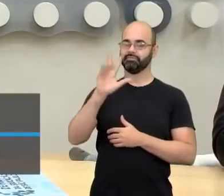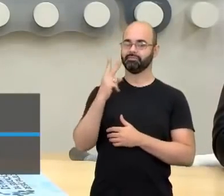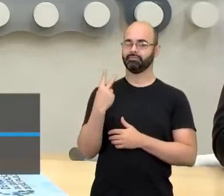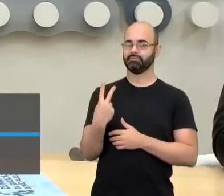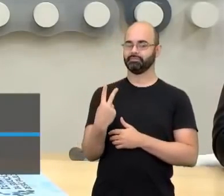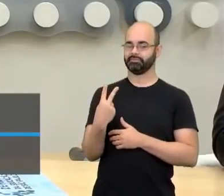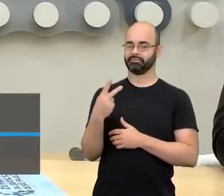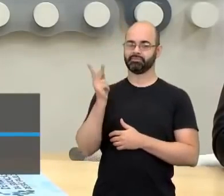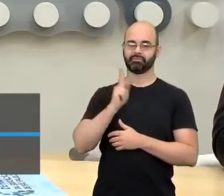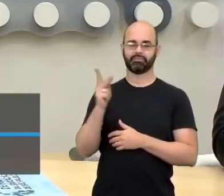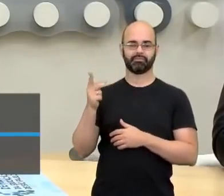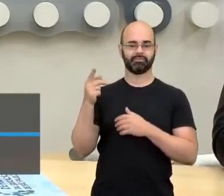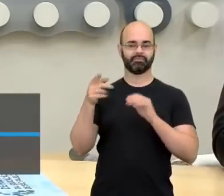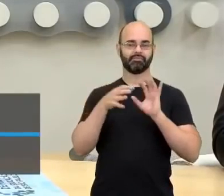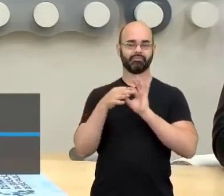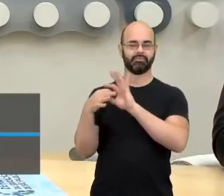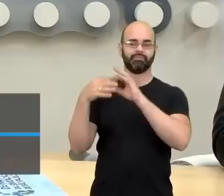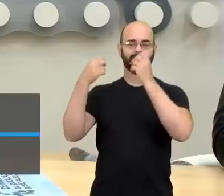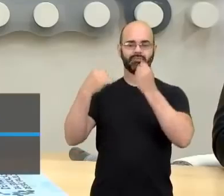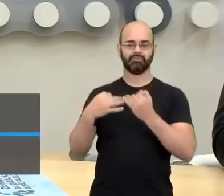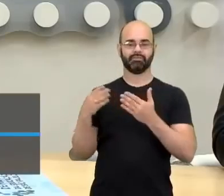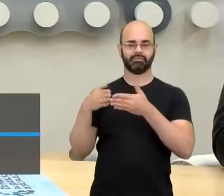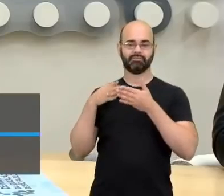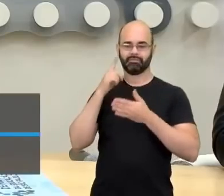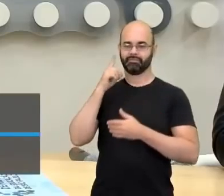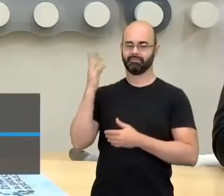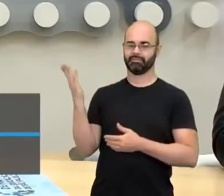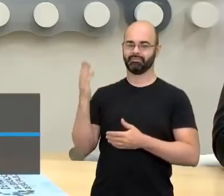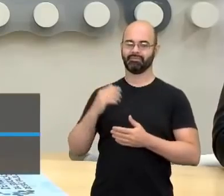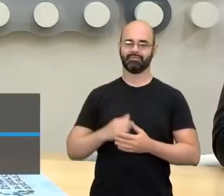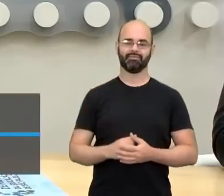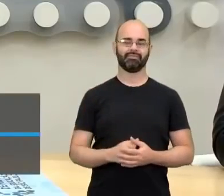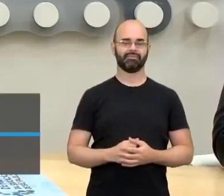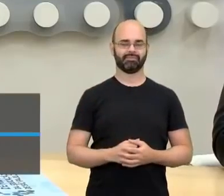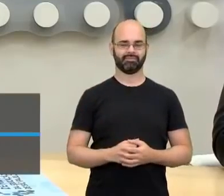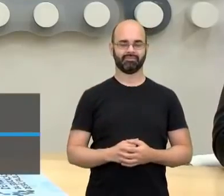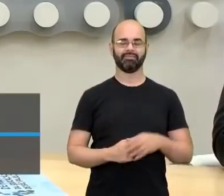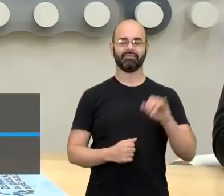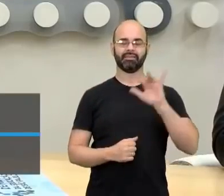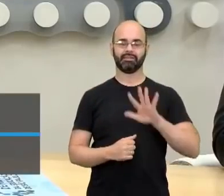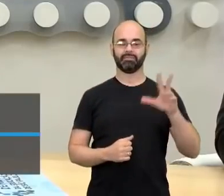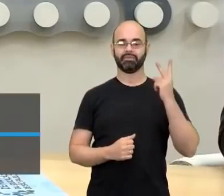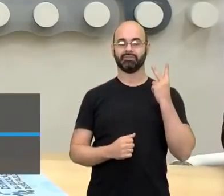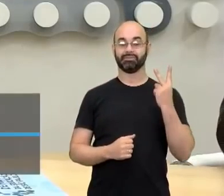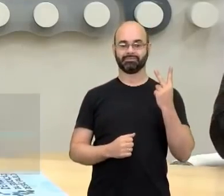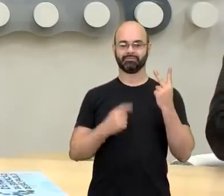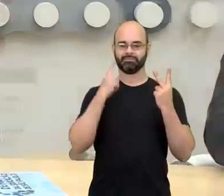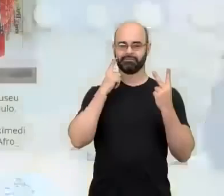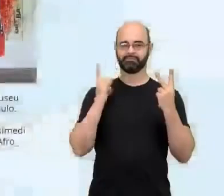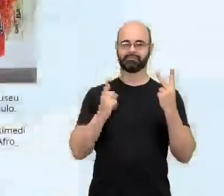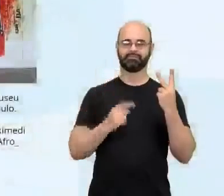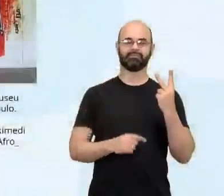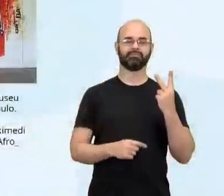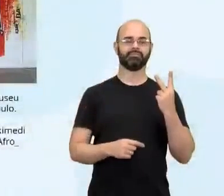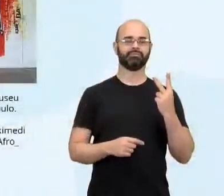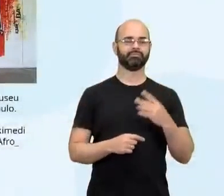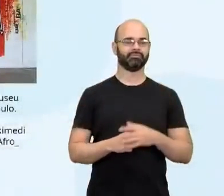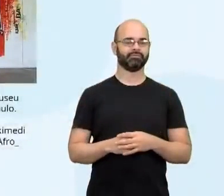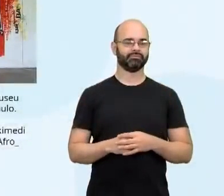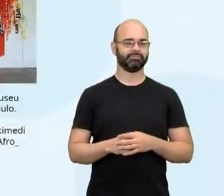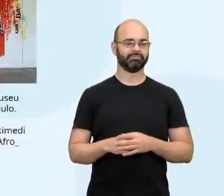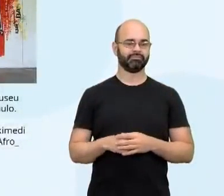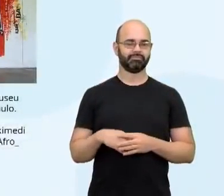contextualizar essas imagens, onde ela fica, como que é. Então, na sequência aí, 2 imagens, olha só. Olha só, gente, nós temos